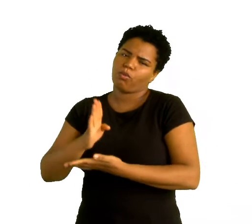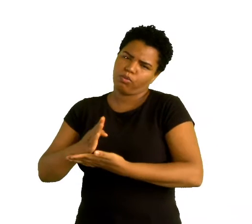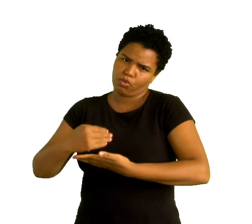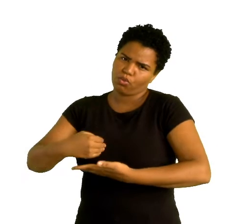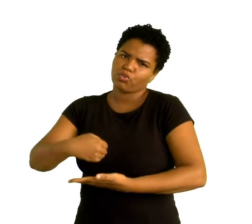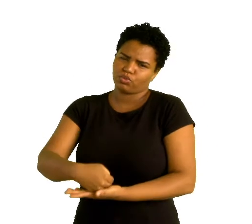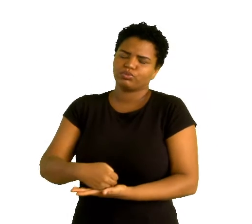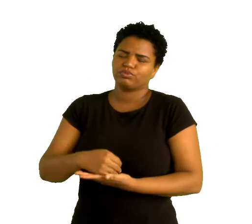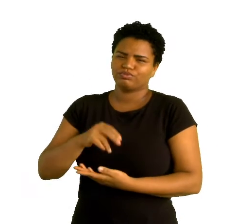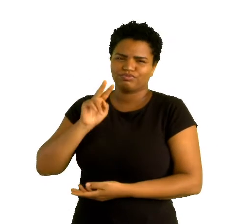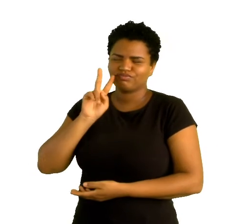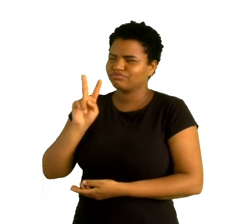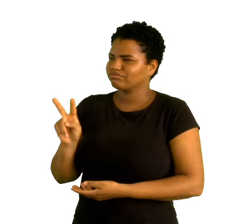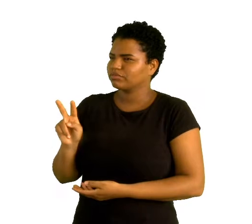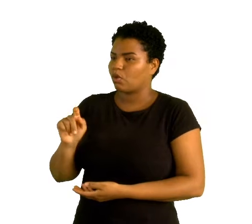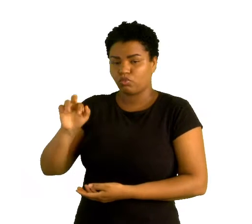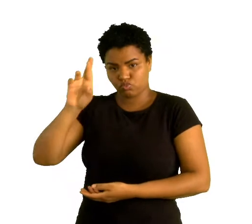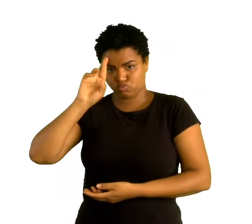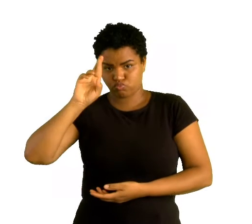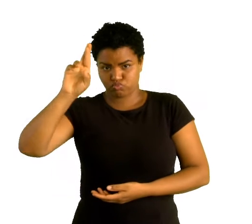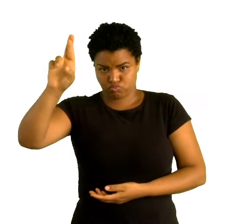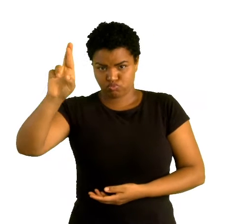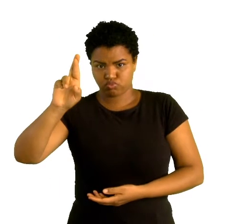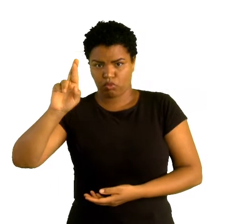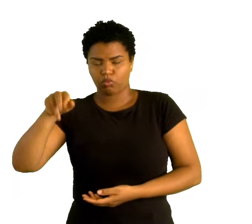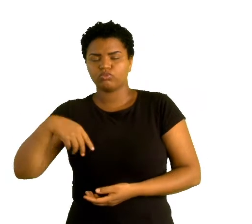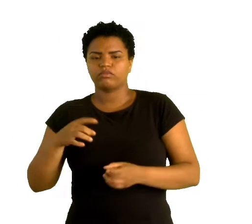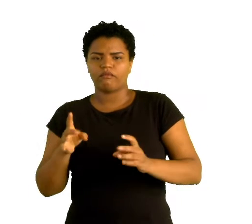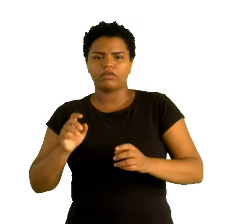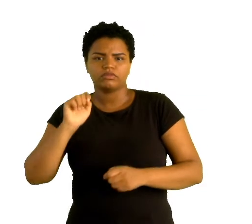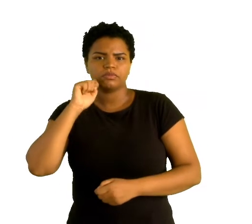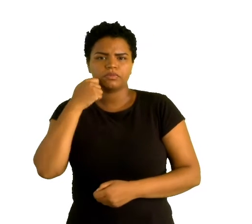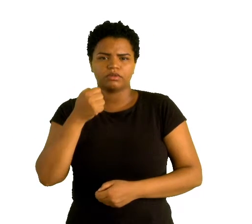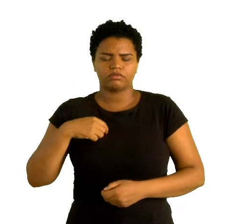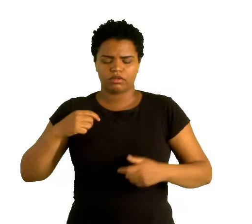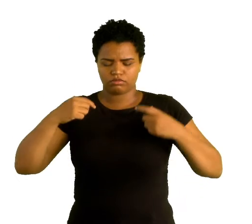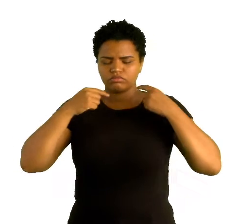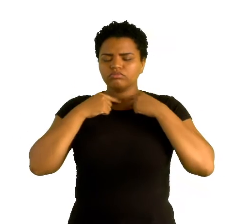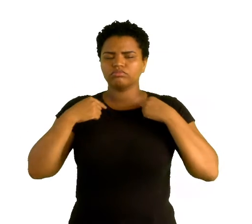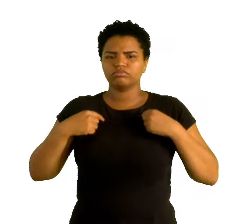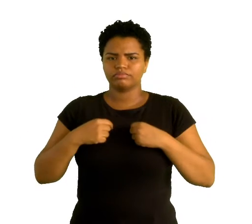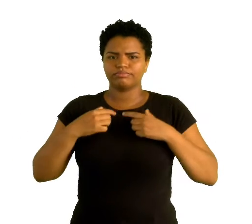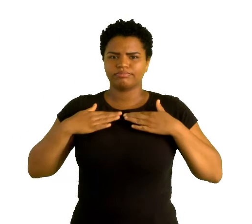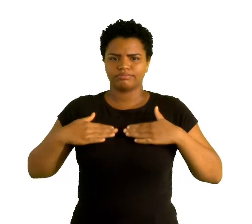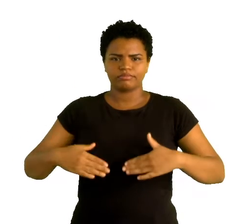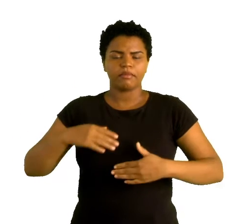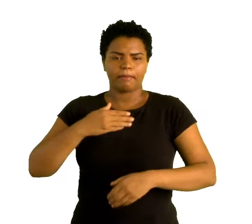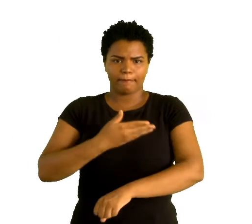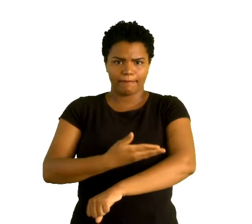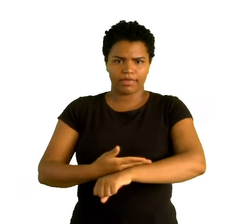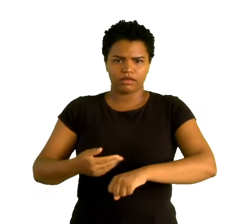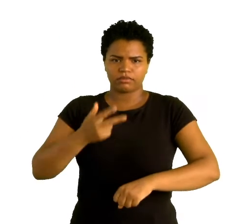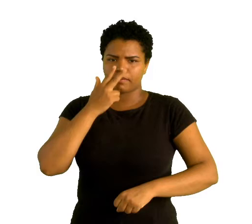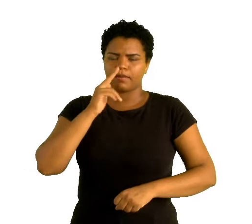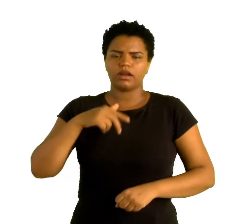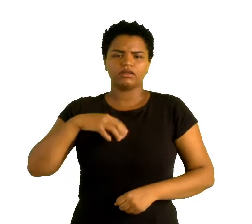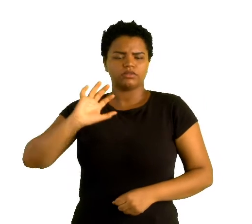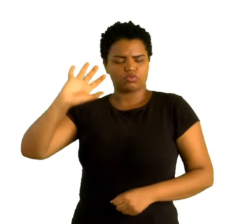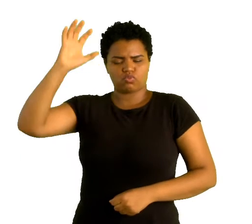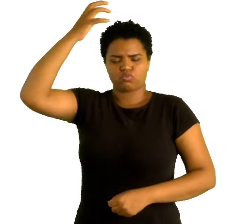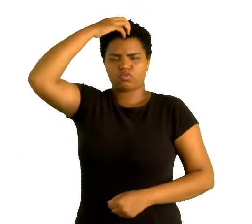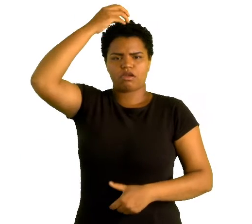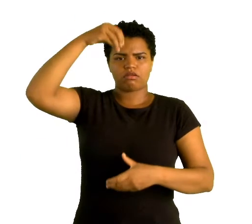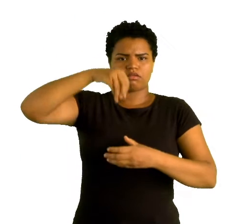da padaria estava na porta com o seu avental branco e parecia ter o rei na barriga. Em tom